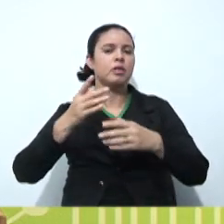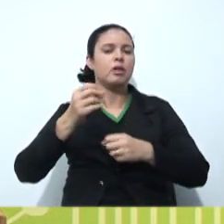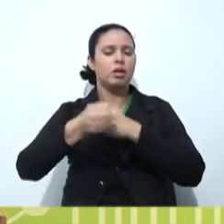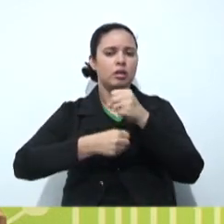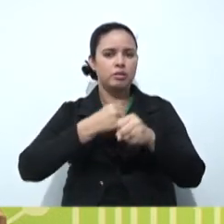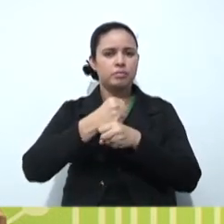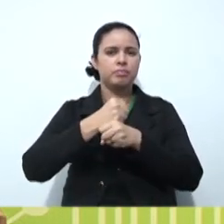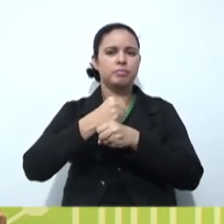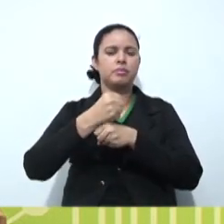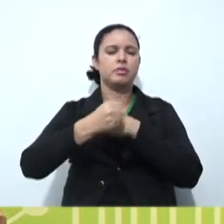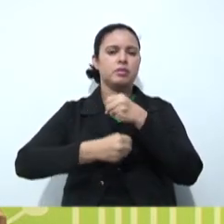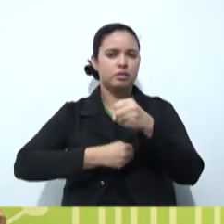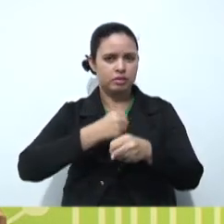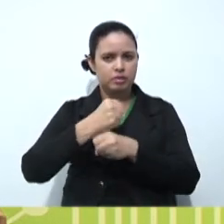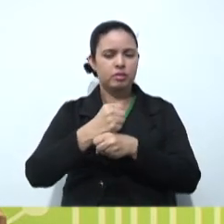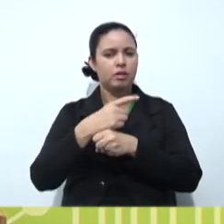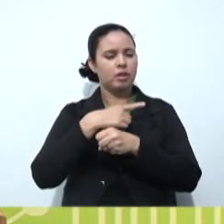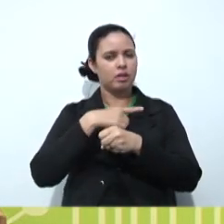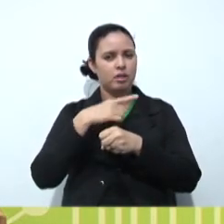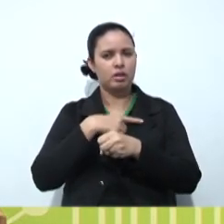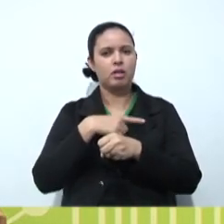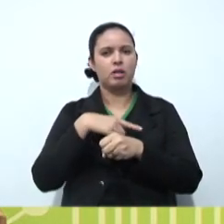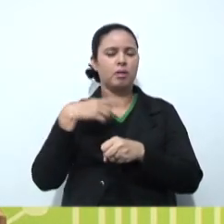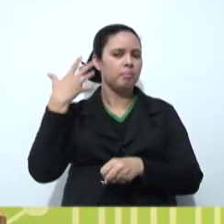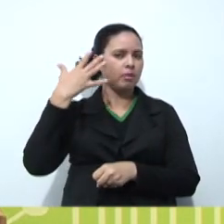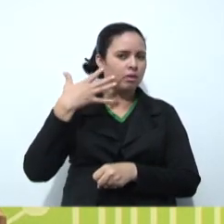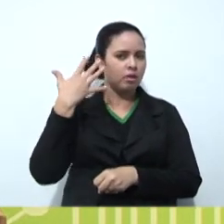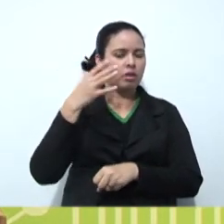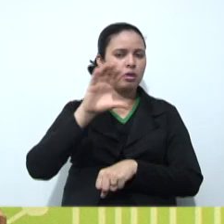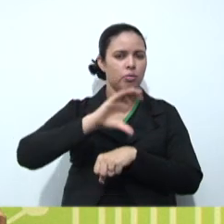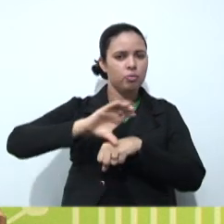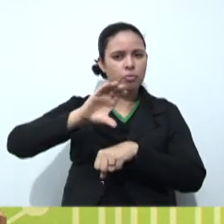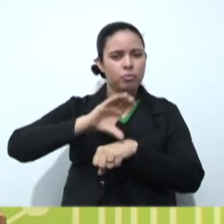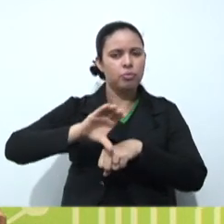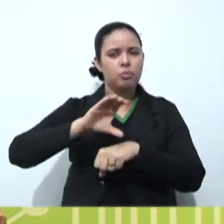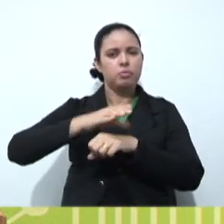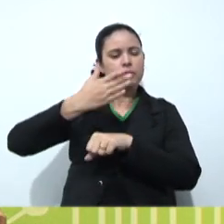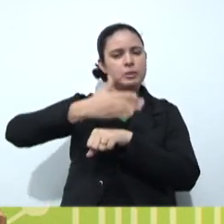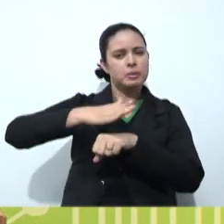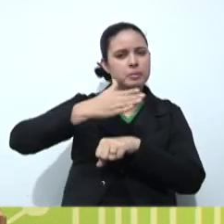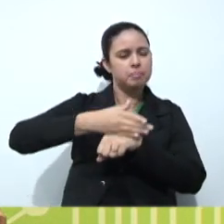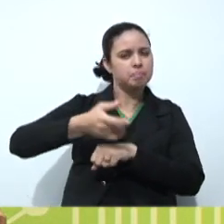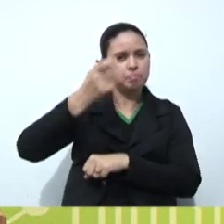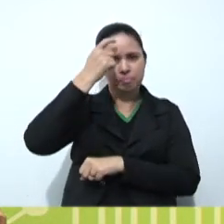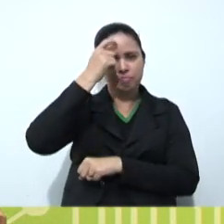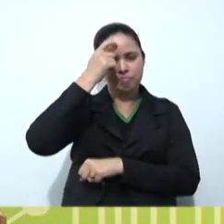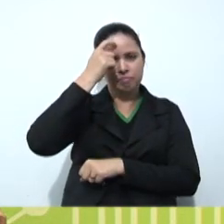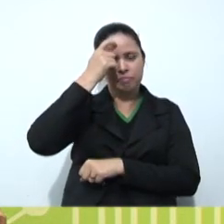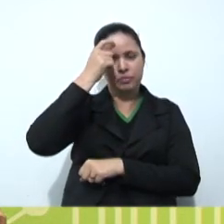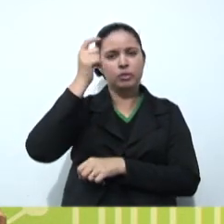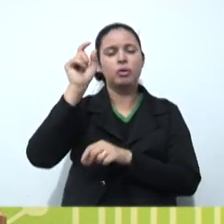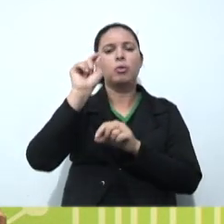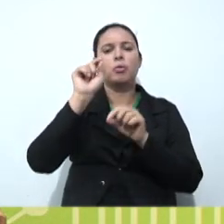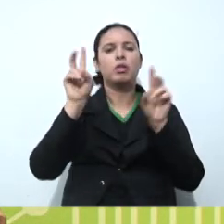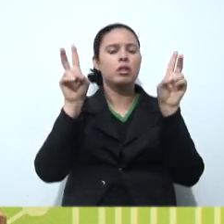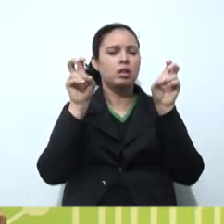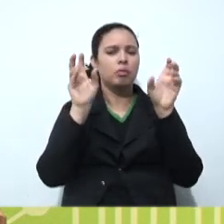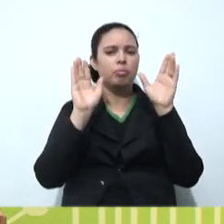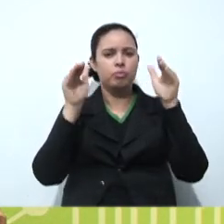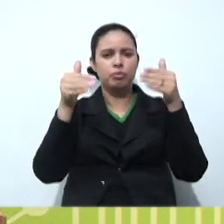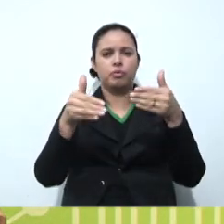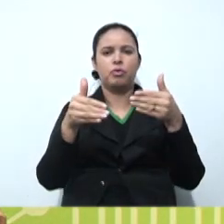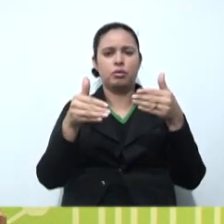semana com várias palestras, cursos, treinamentos de conscientização para trabalhar essa questão da segurança do trabalho dentro